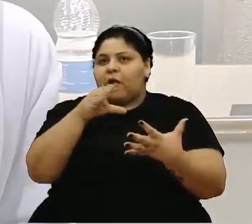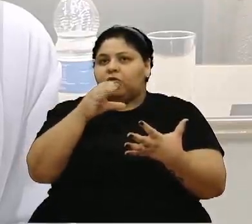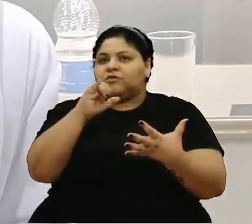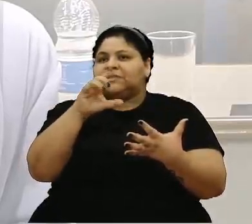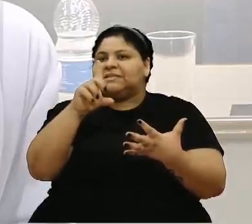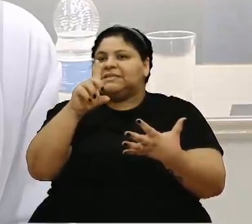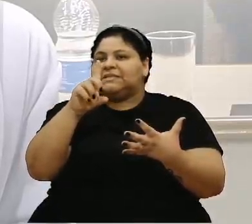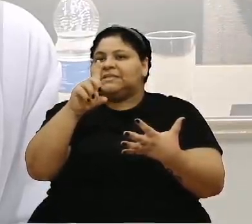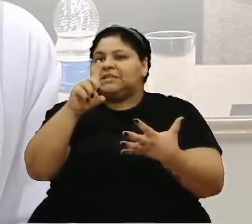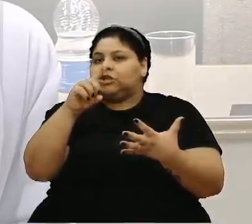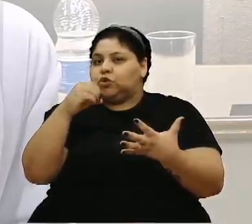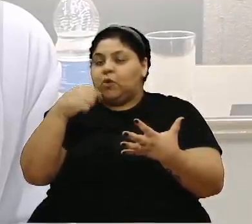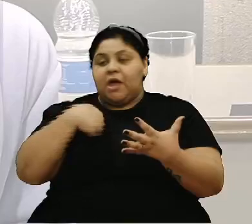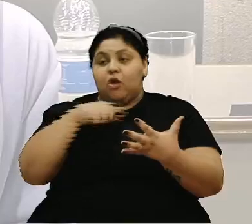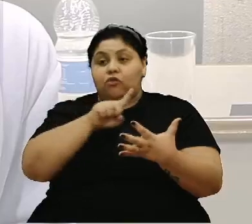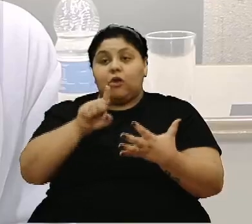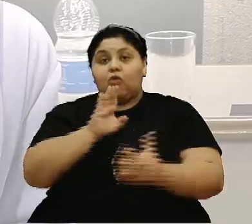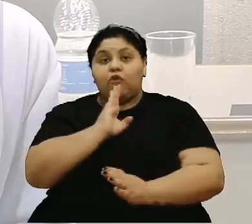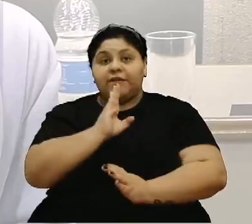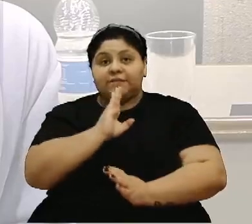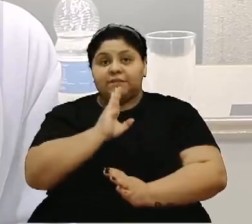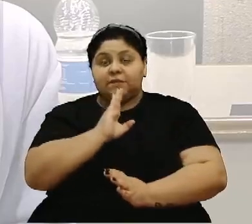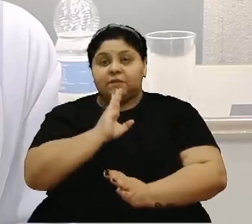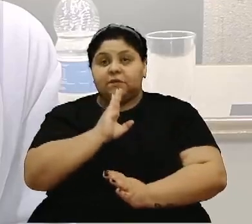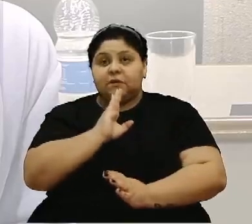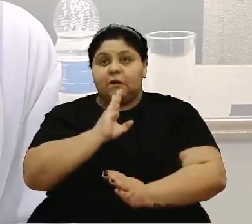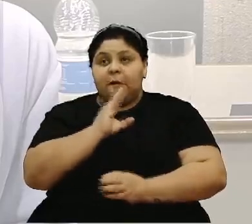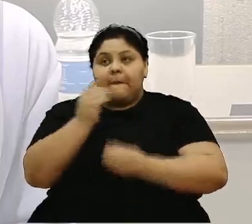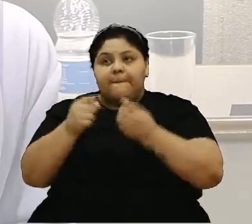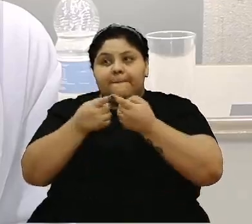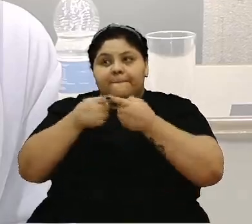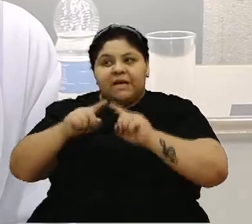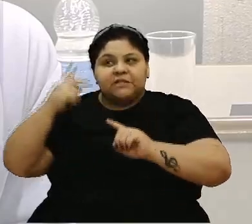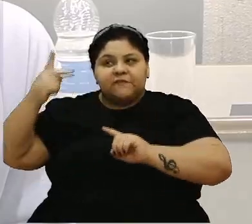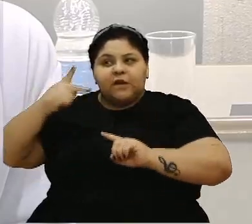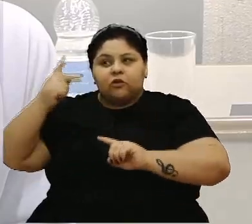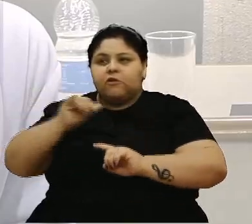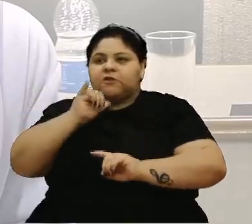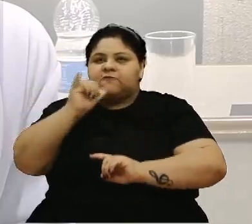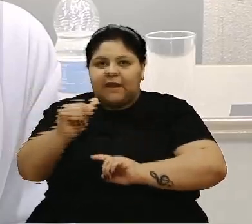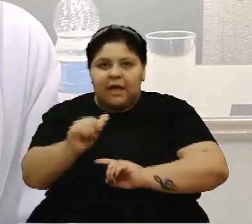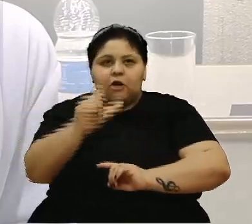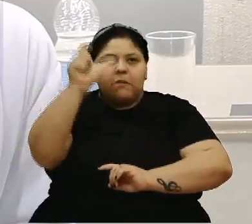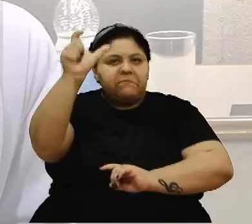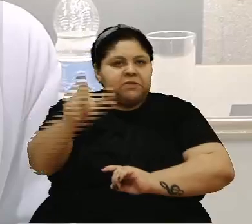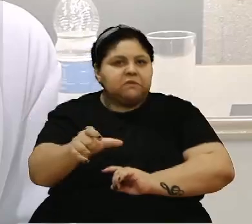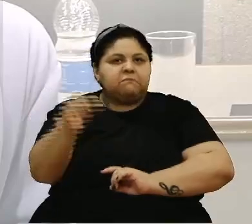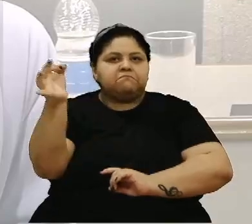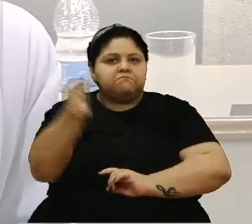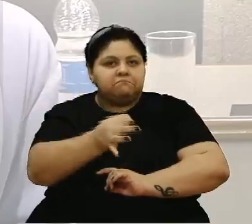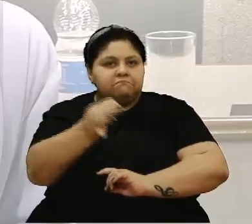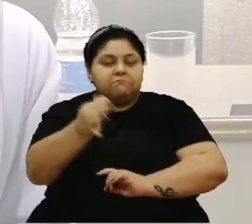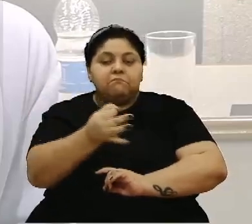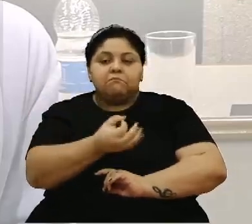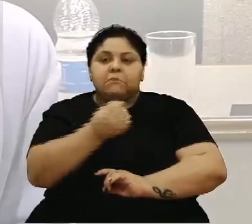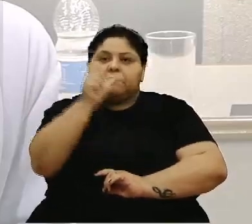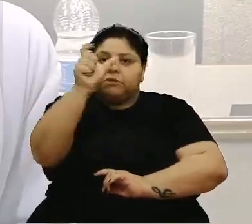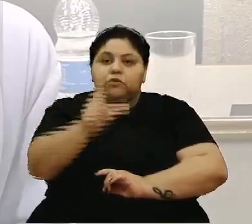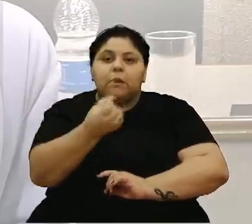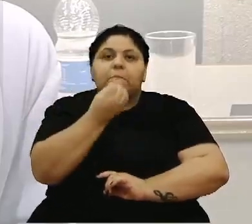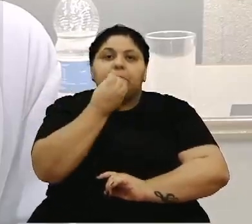tive o privilégio de conhecer, pelo que foi dito aqui, foi uma pessoa maravilhosa, uma pessoa do bem.